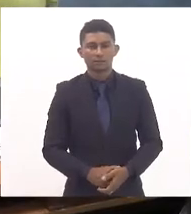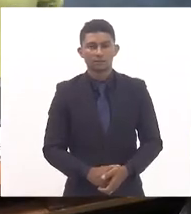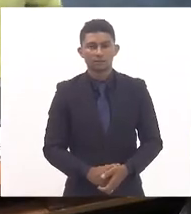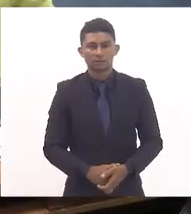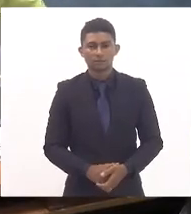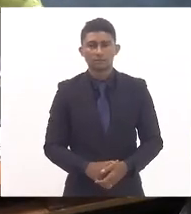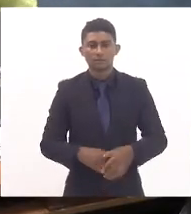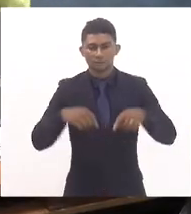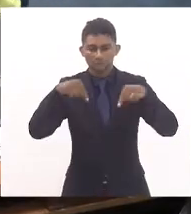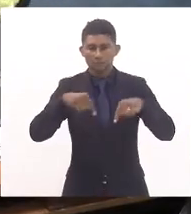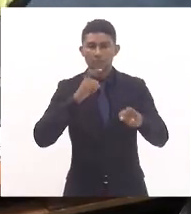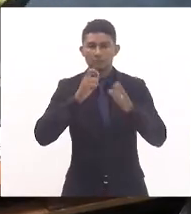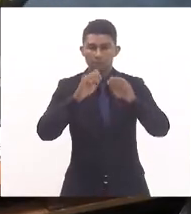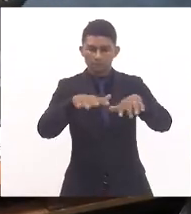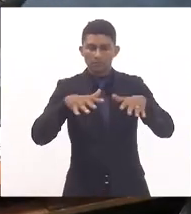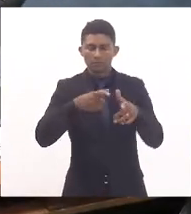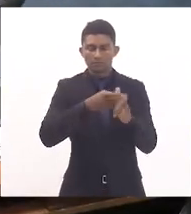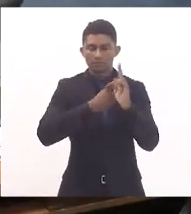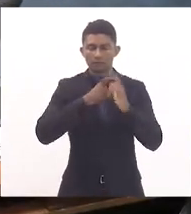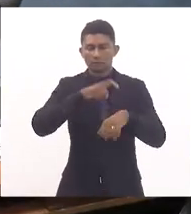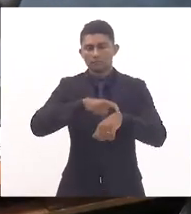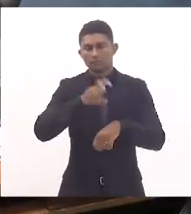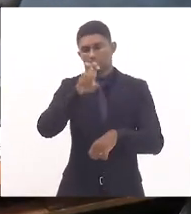Está suspensa a sessão por 5 minutos.